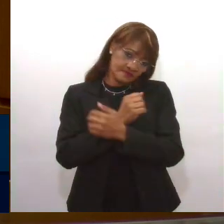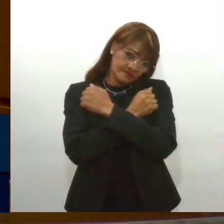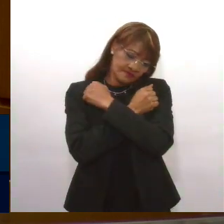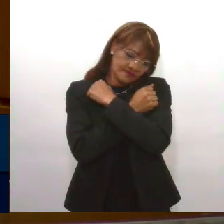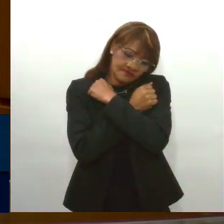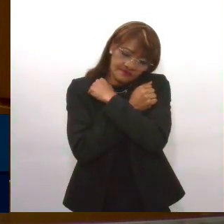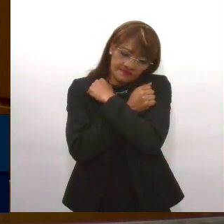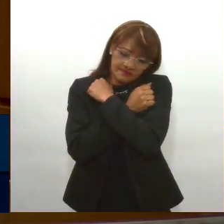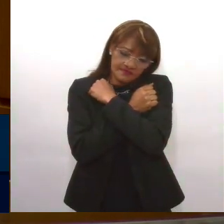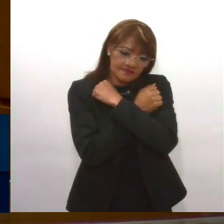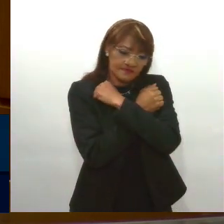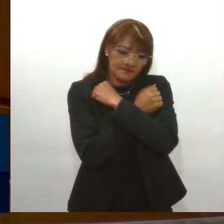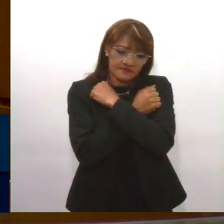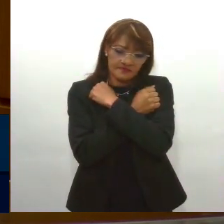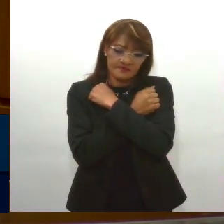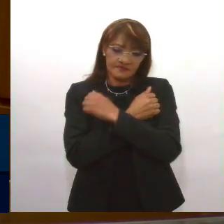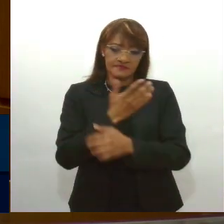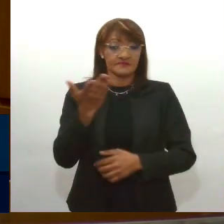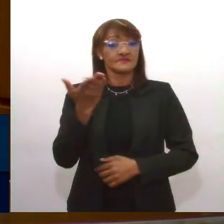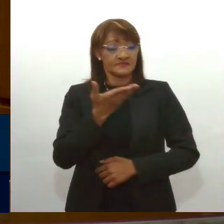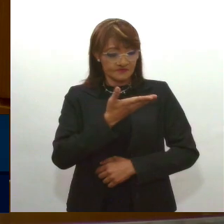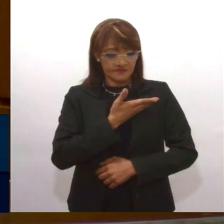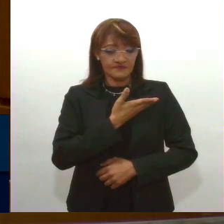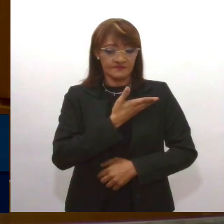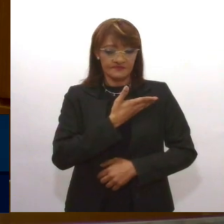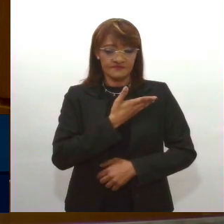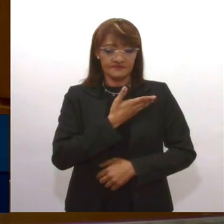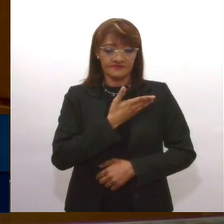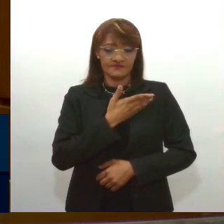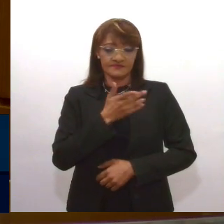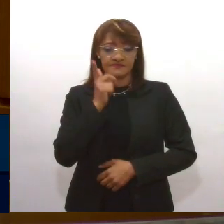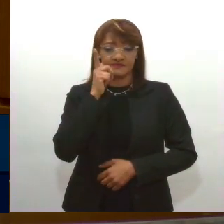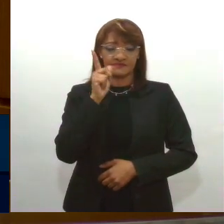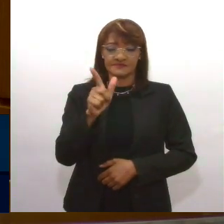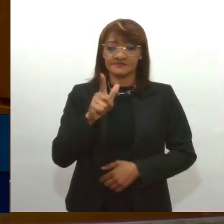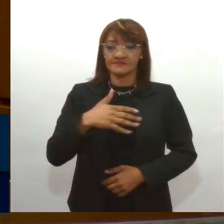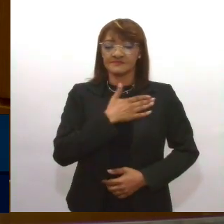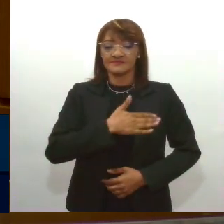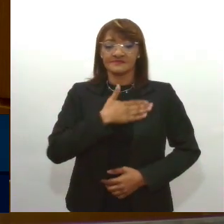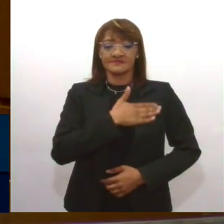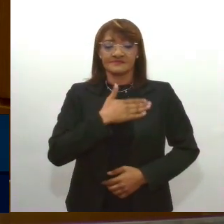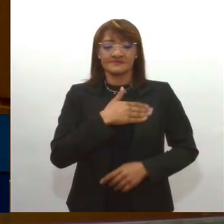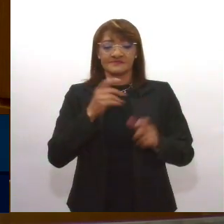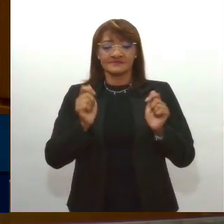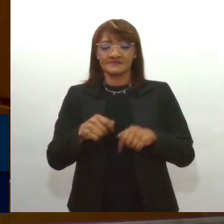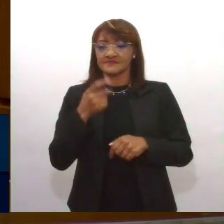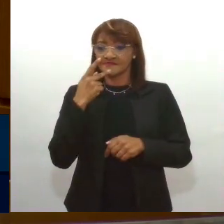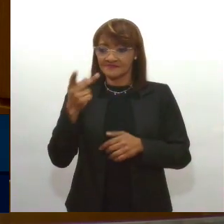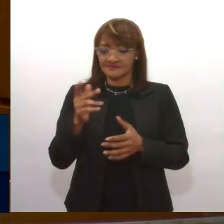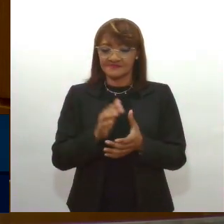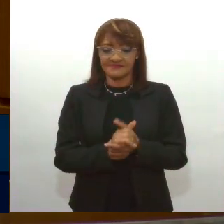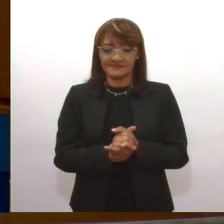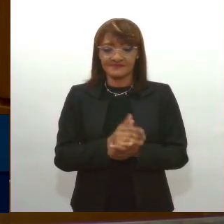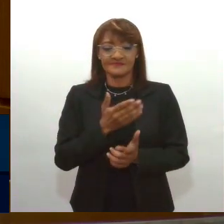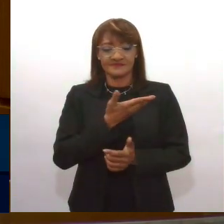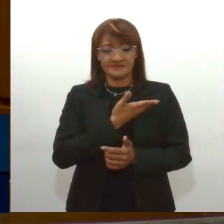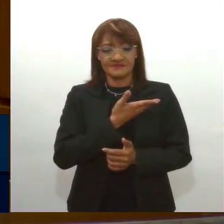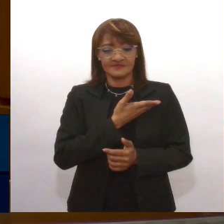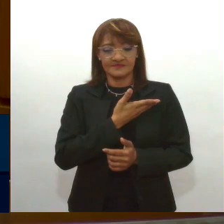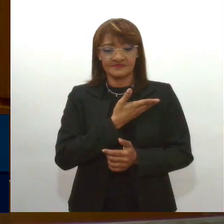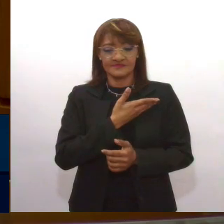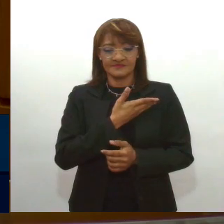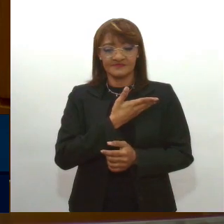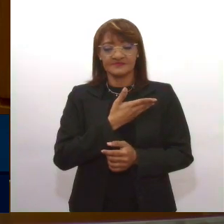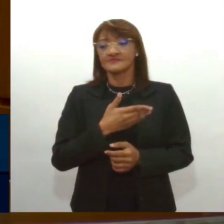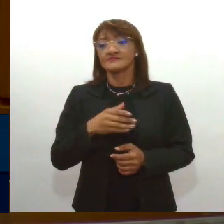amigos eleitos e eu tenho muito prazer em dizer isso deputada linda que são amigos Cristofer Divino reeleito prefeito de